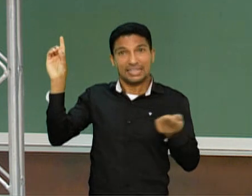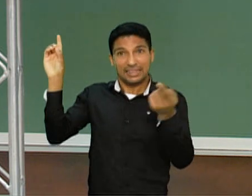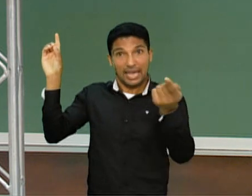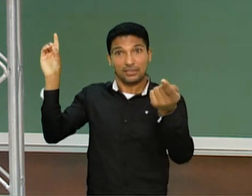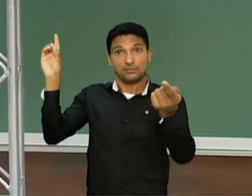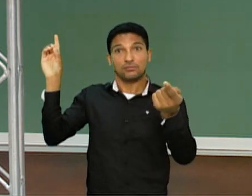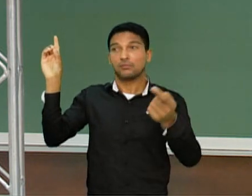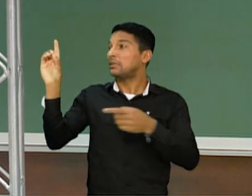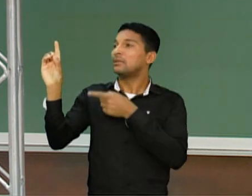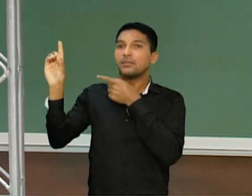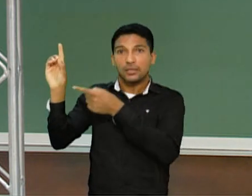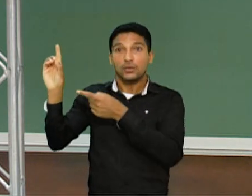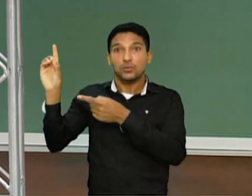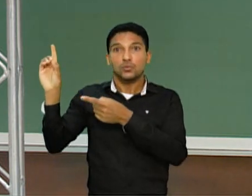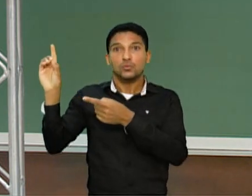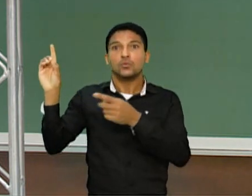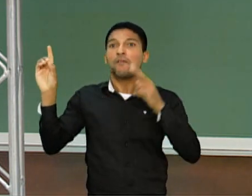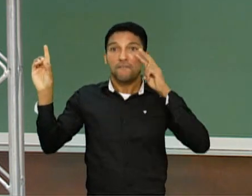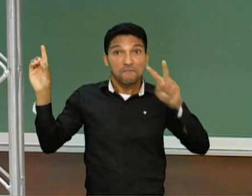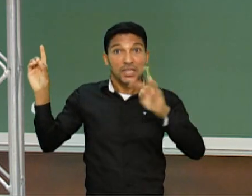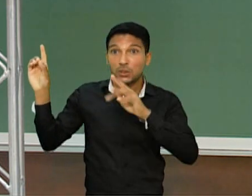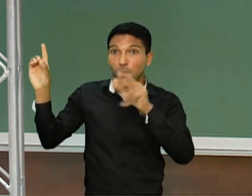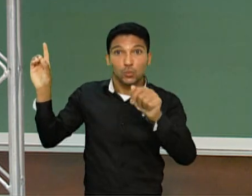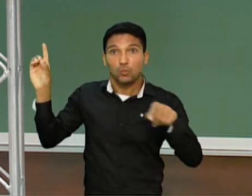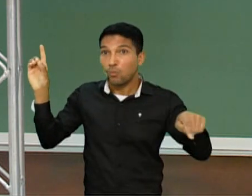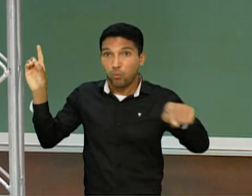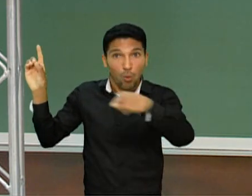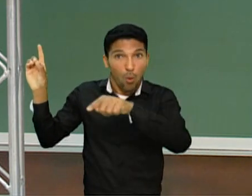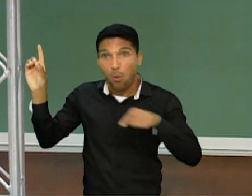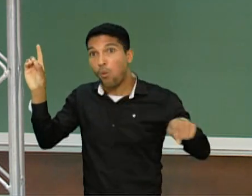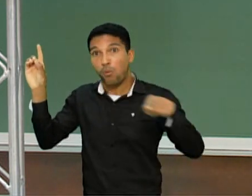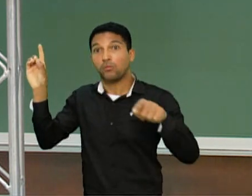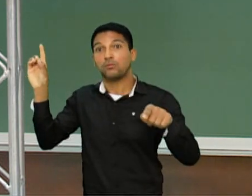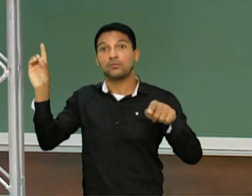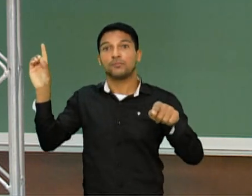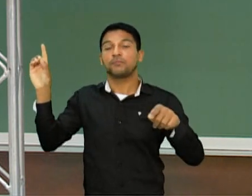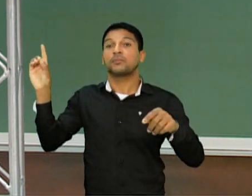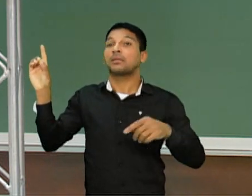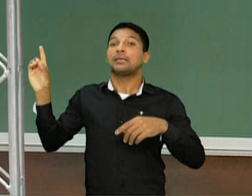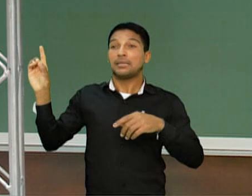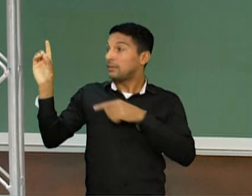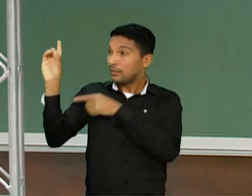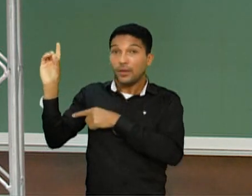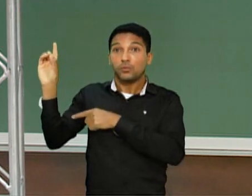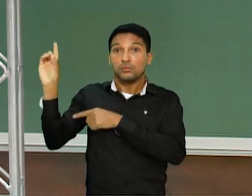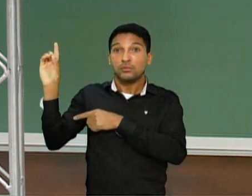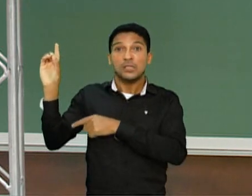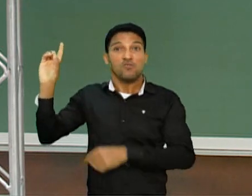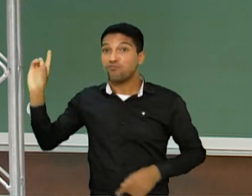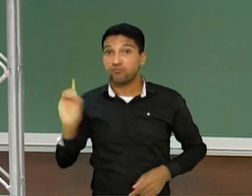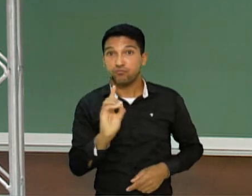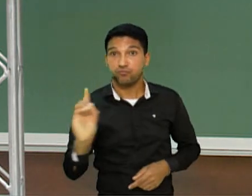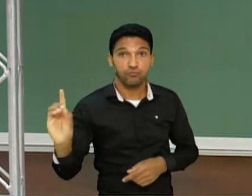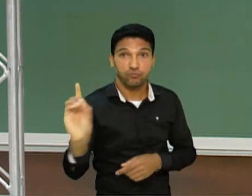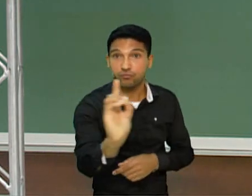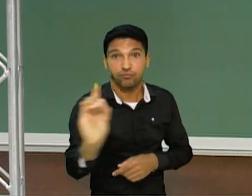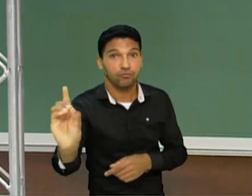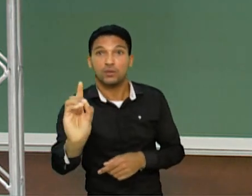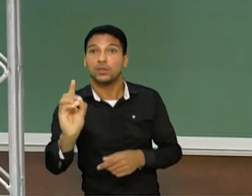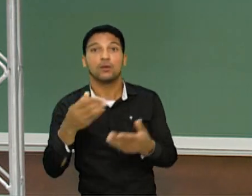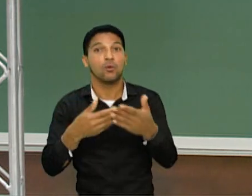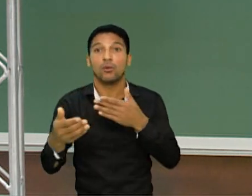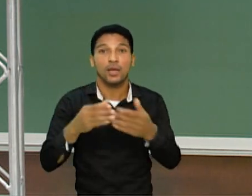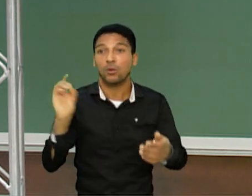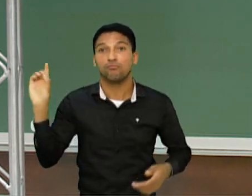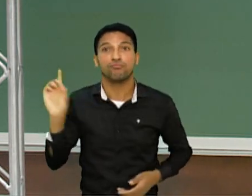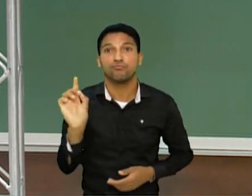onipresente, onisciente, enfim, todo esse critério pode ser reavaliado. E é isso que o Descartes vai fazer